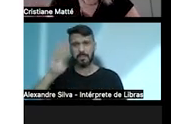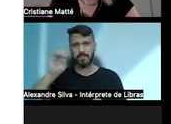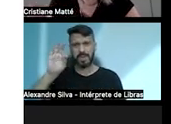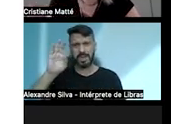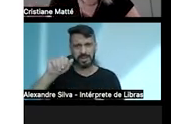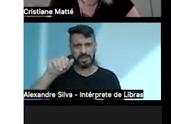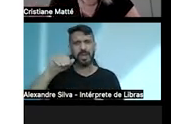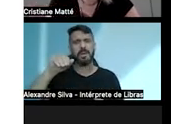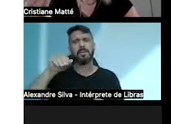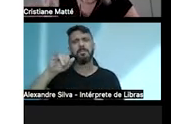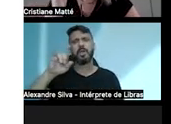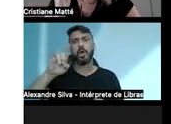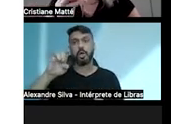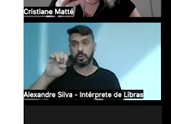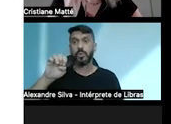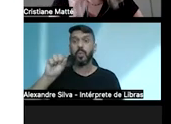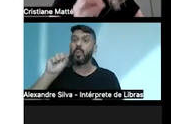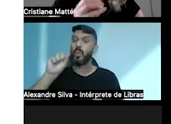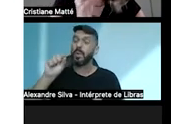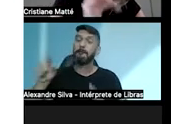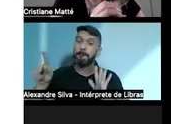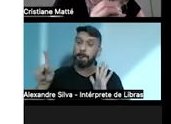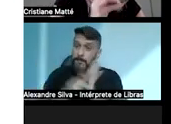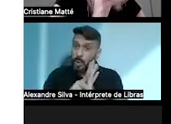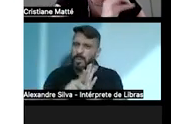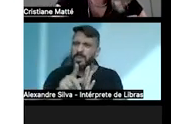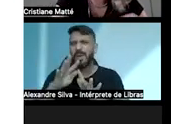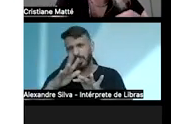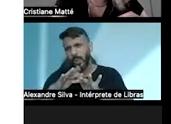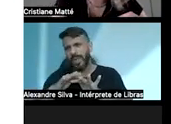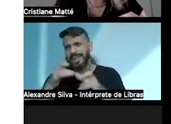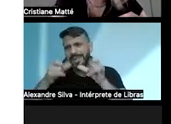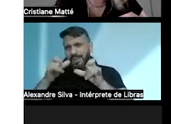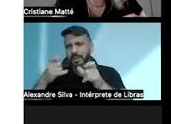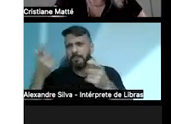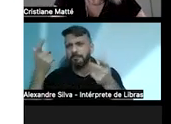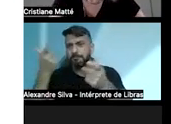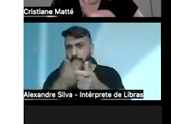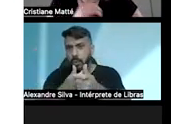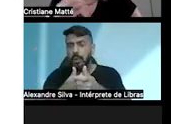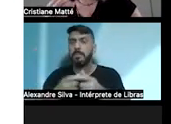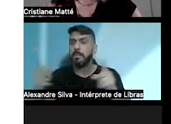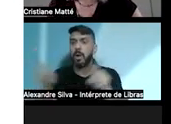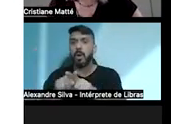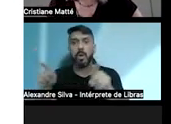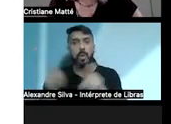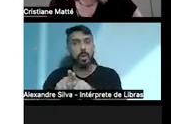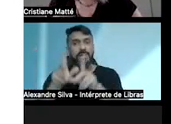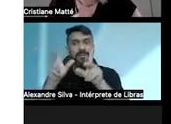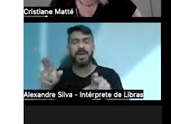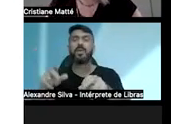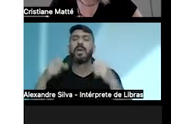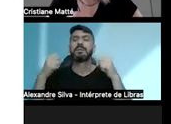modelo químico da doença de Alzheimer, apresentam os mesmos efeitos que um paciente com a doença de Alzheimer. E o exercício